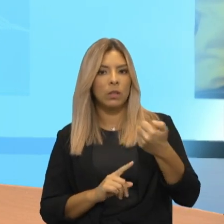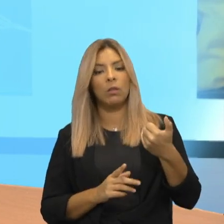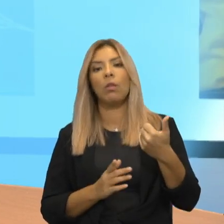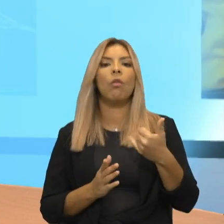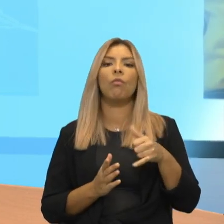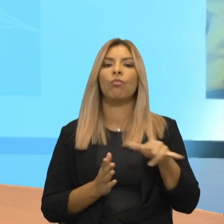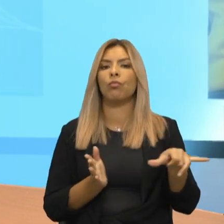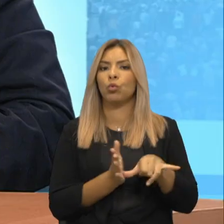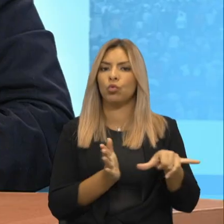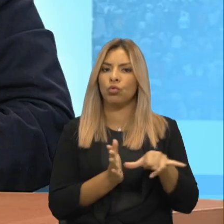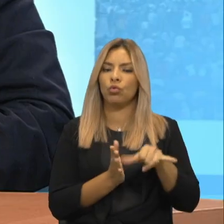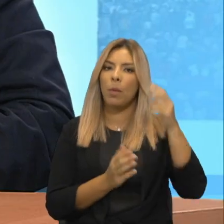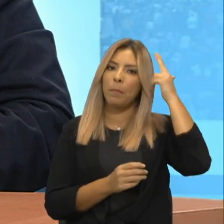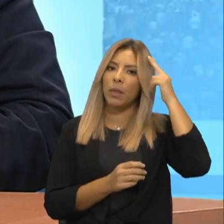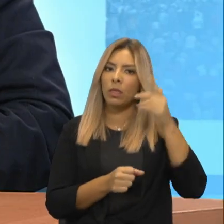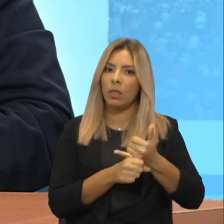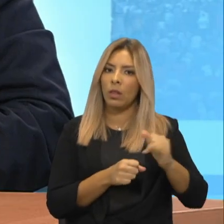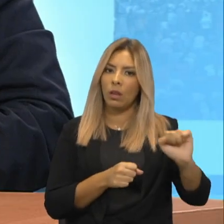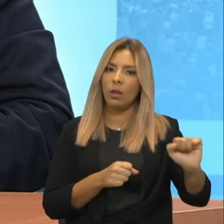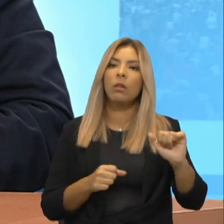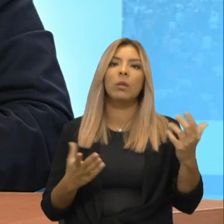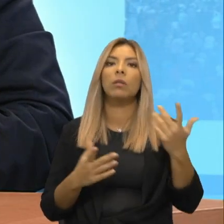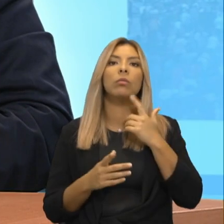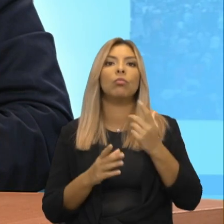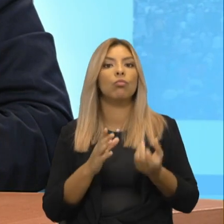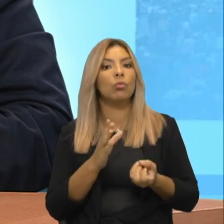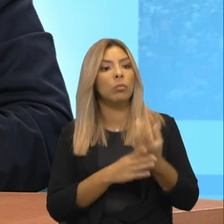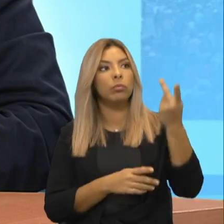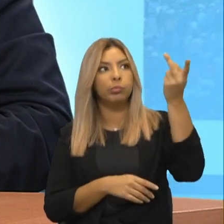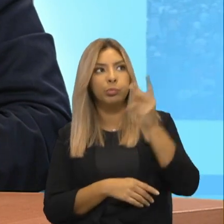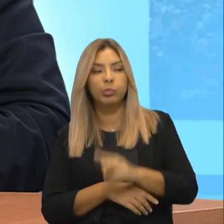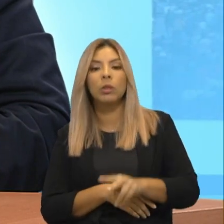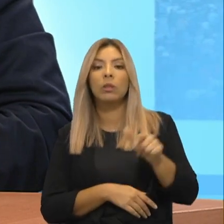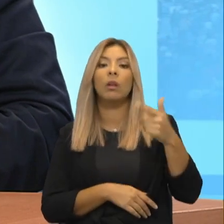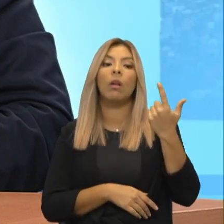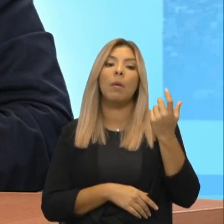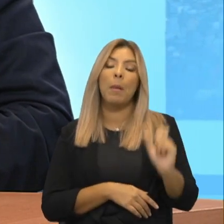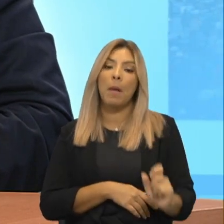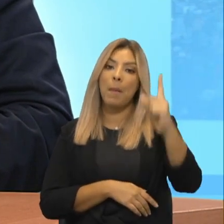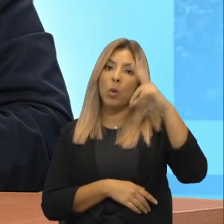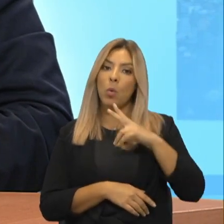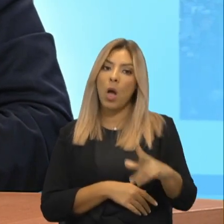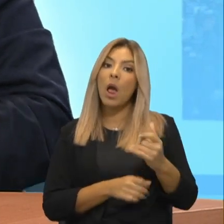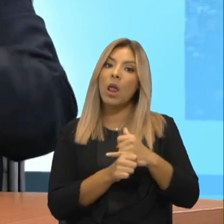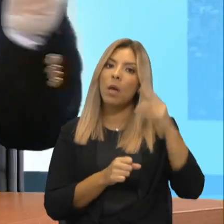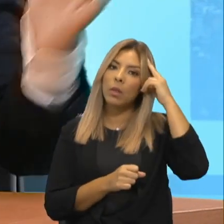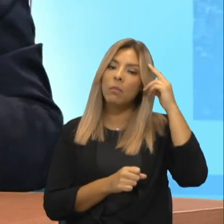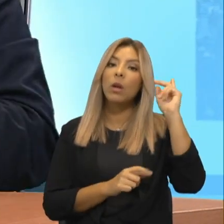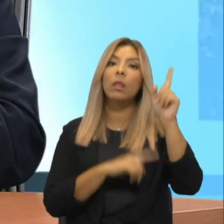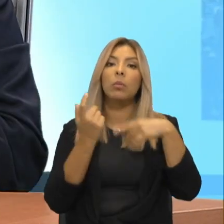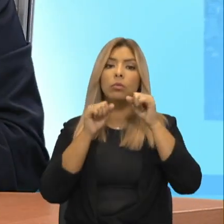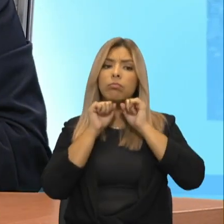Ilha da Madeira que esta congregação chegou há 100 anos, a Portugal, mas também dali acabou por irradiar. Sim, não é?